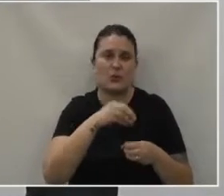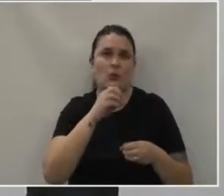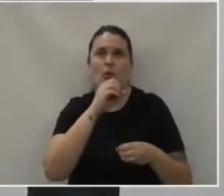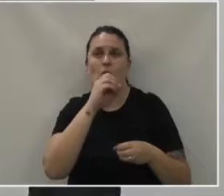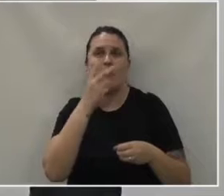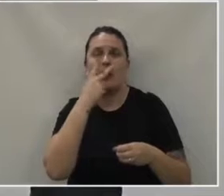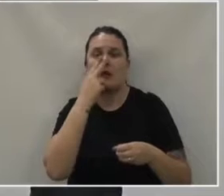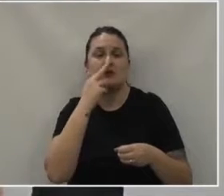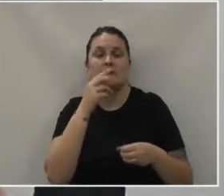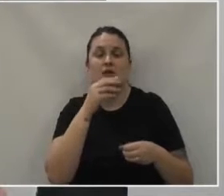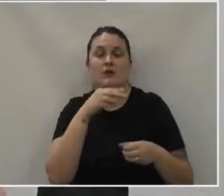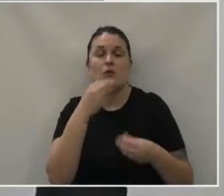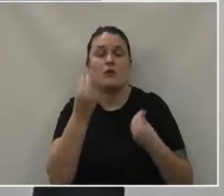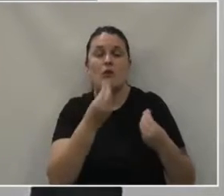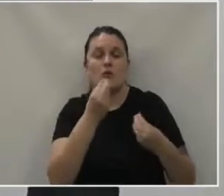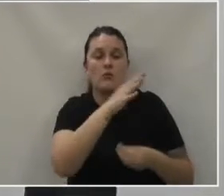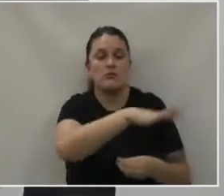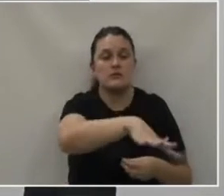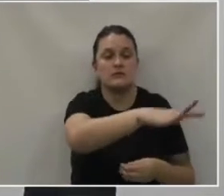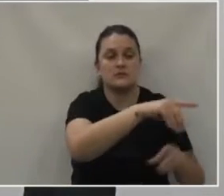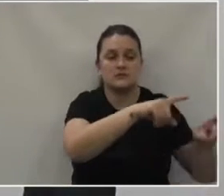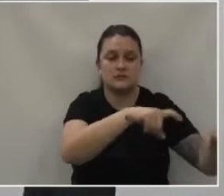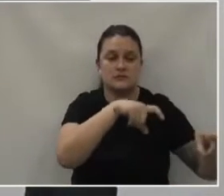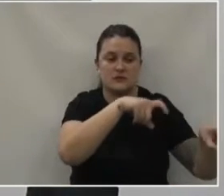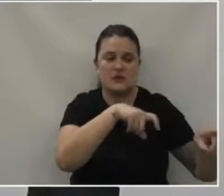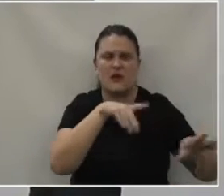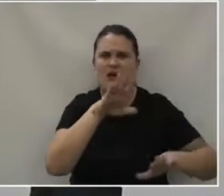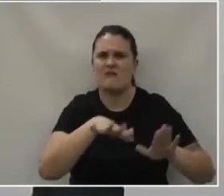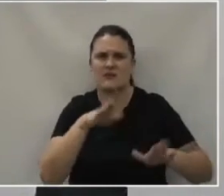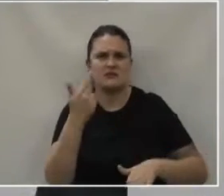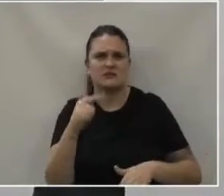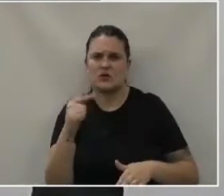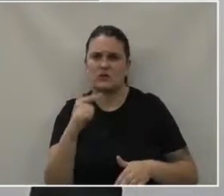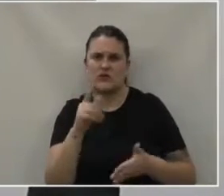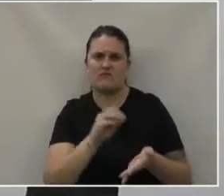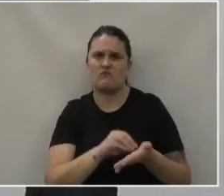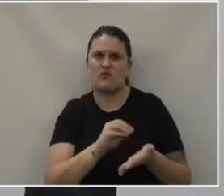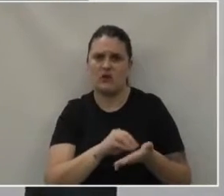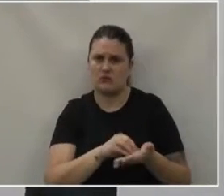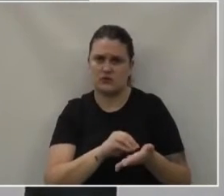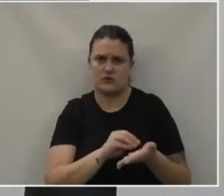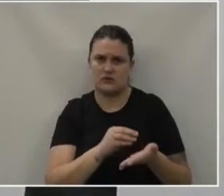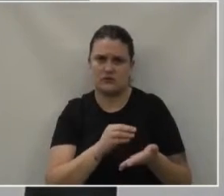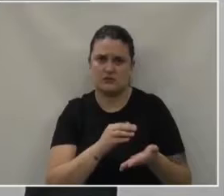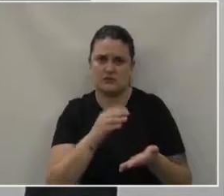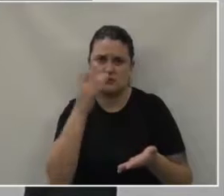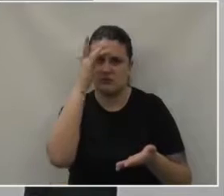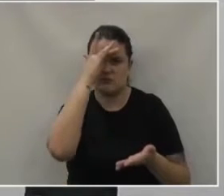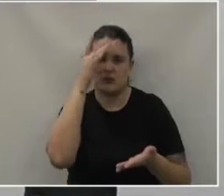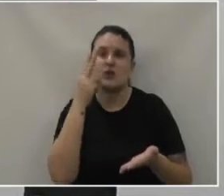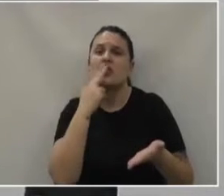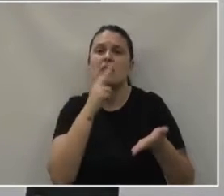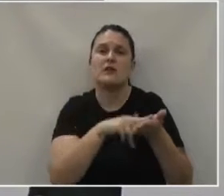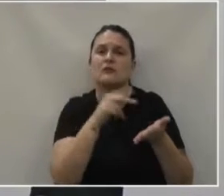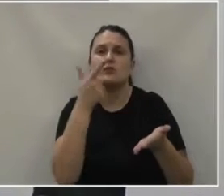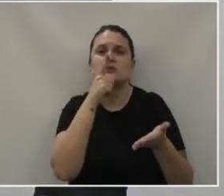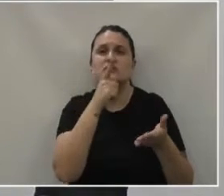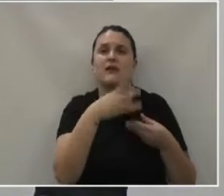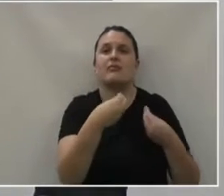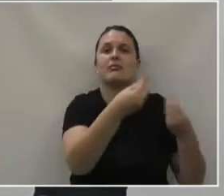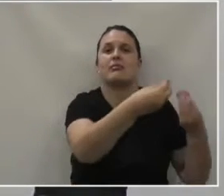já não temos, às vezes, um atendimento que seja totalmente a contento.